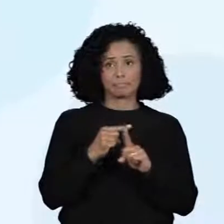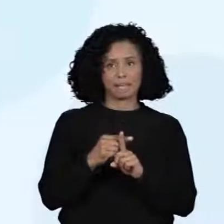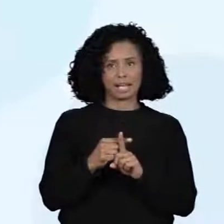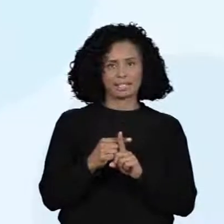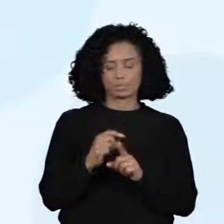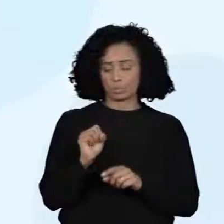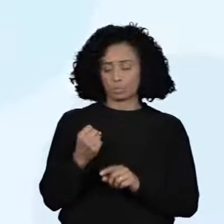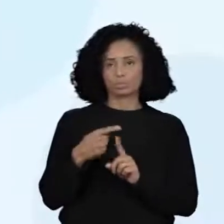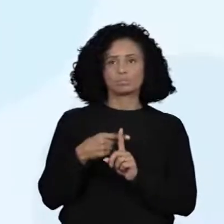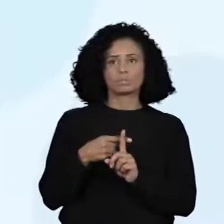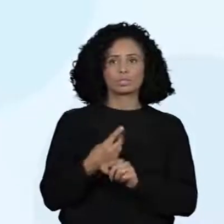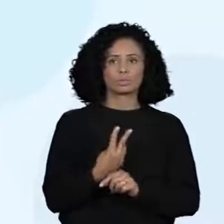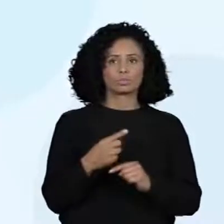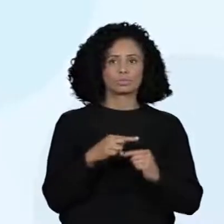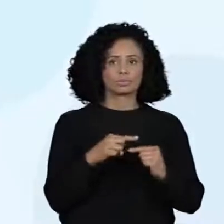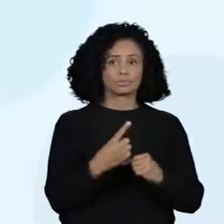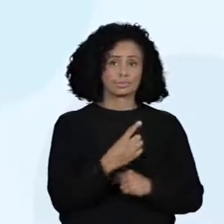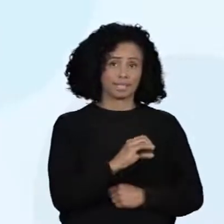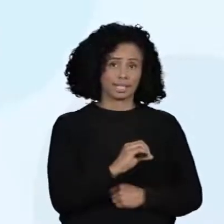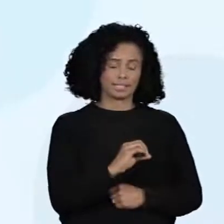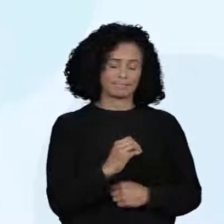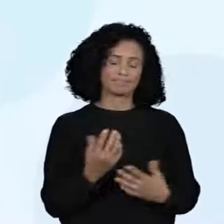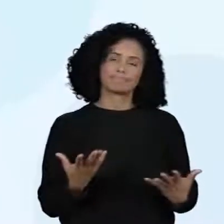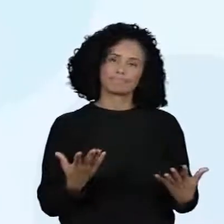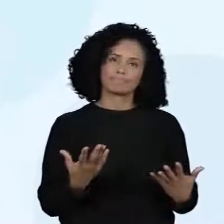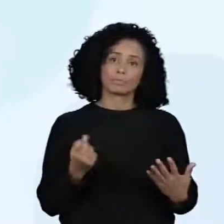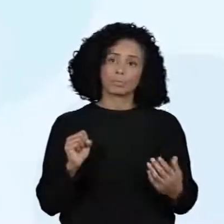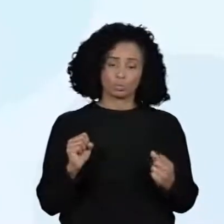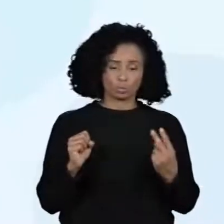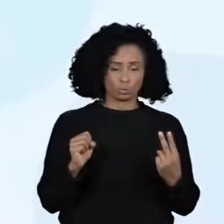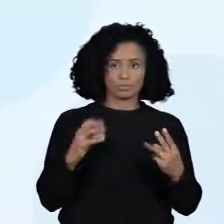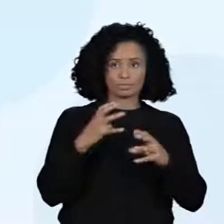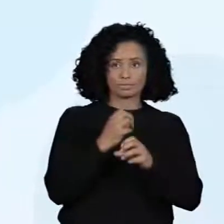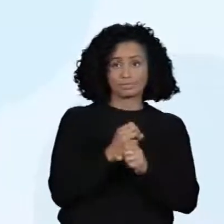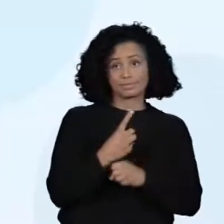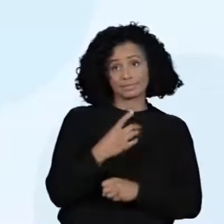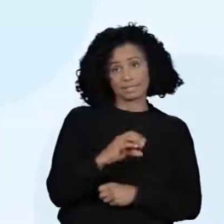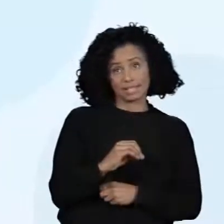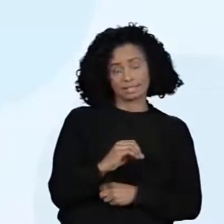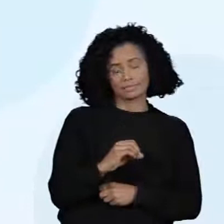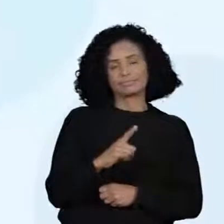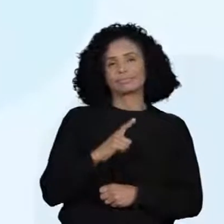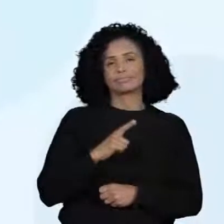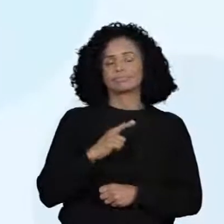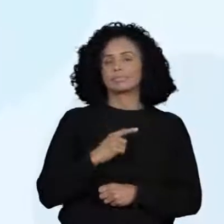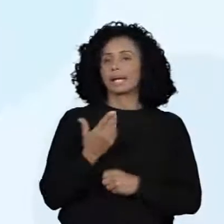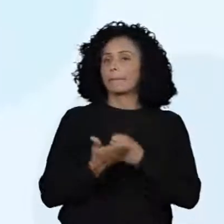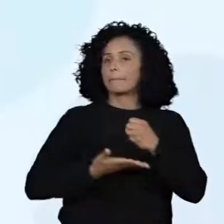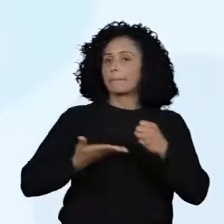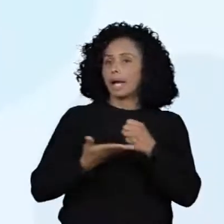10. Fatos básicos, adições de duas parcelas.